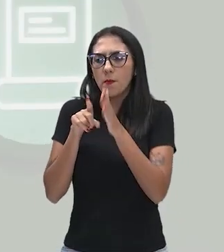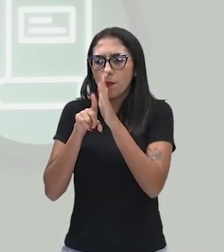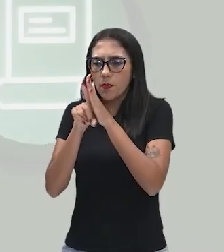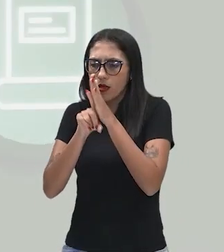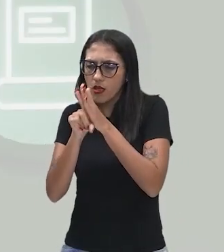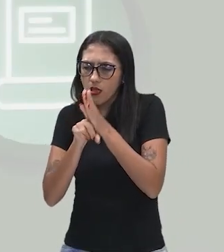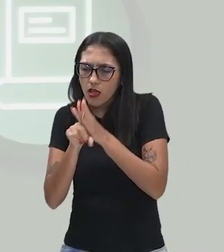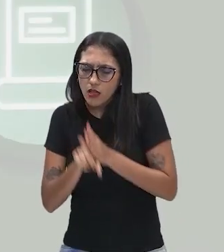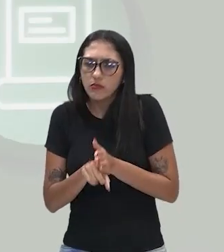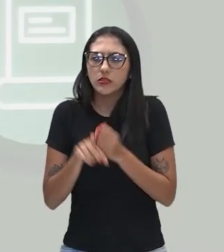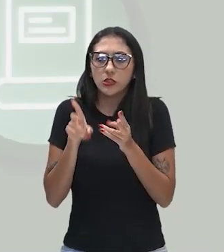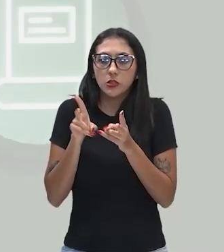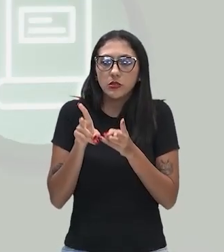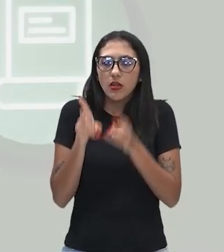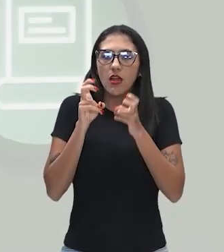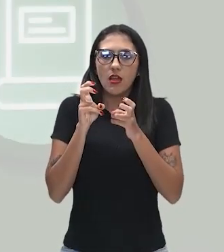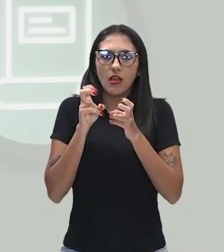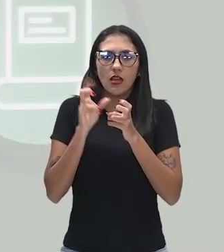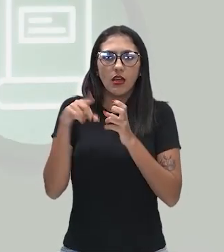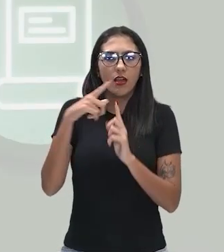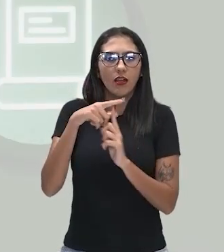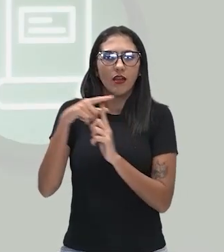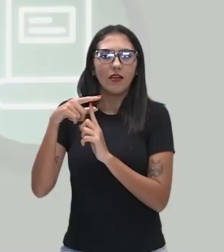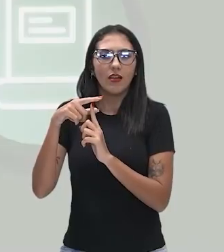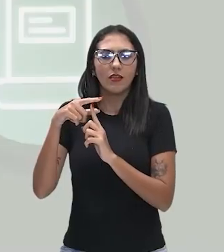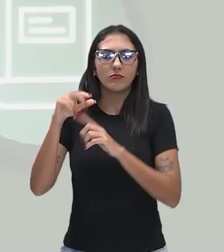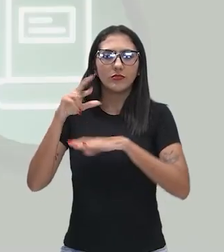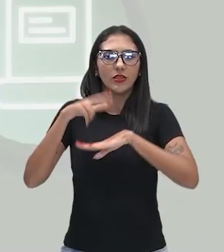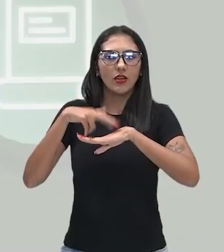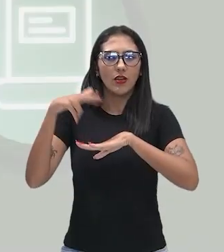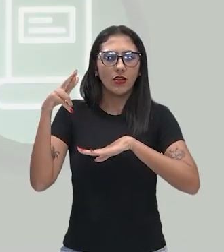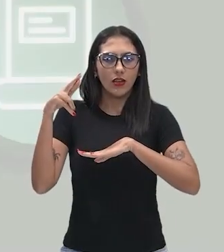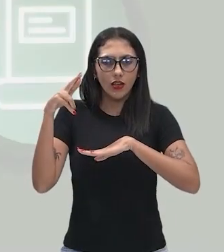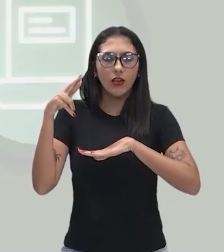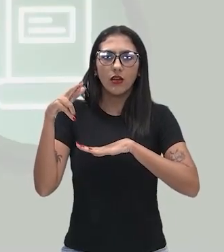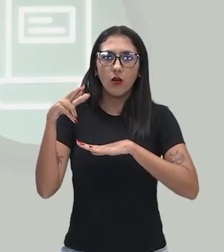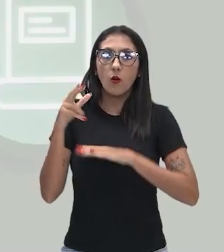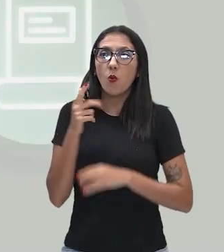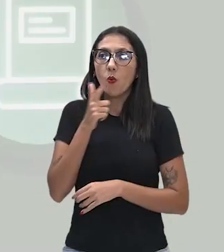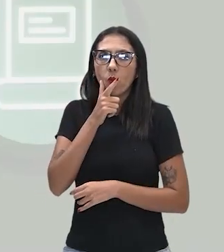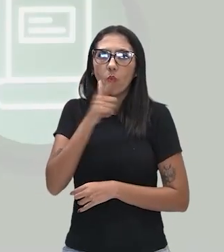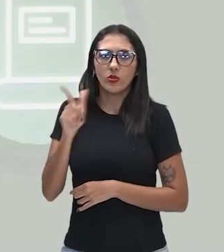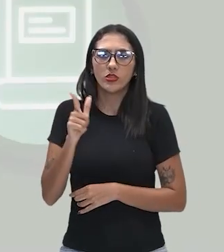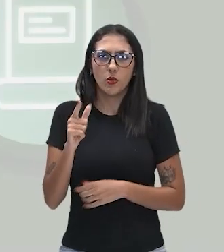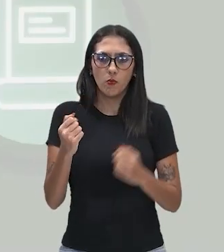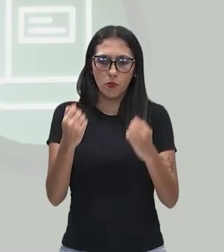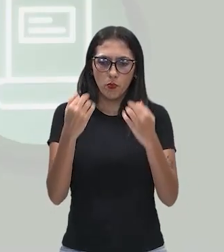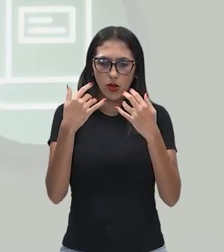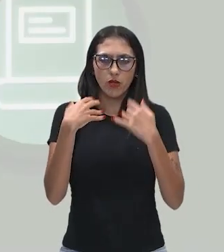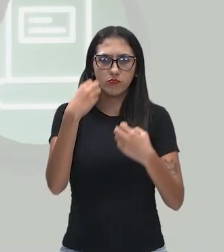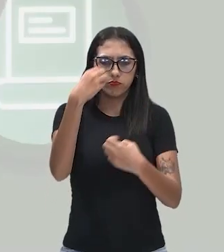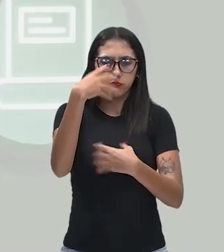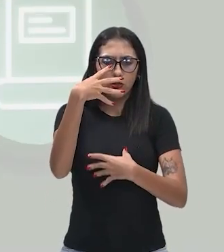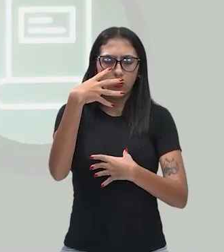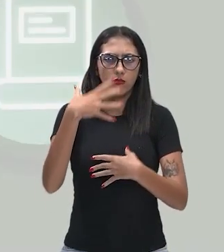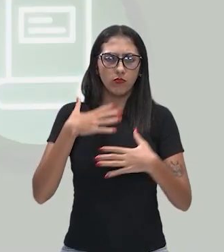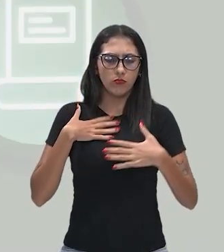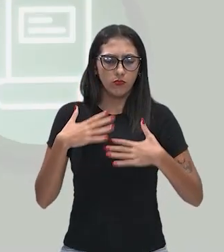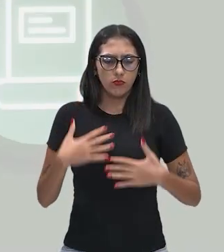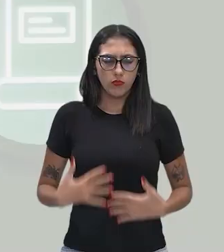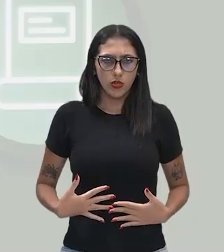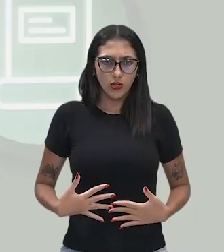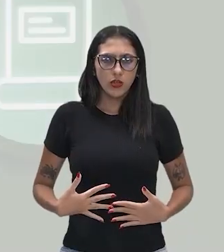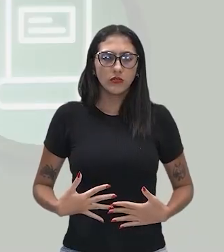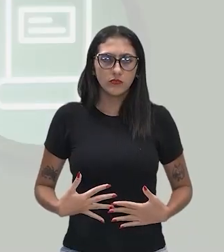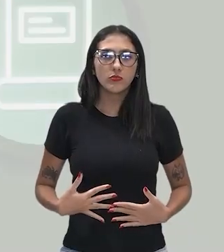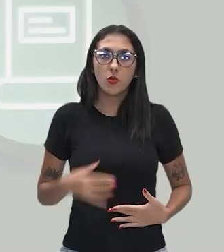eles perceberam que essa radiação conseguia passar pelo corpo humano, mas não conseguia passar por outros materiais. E